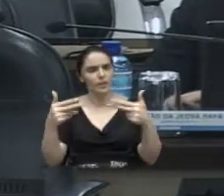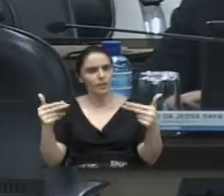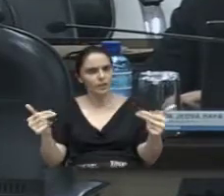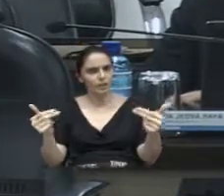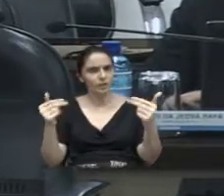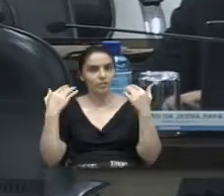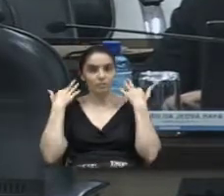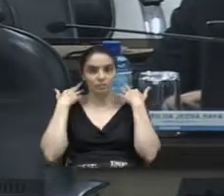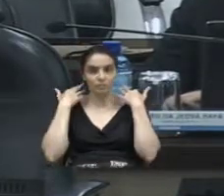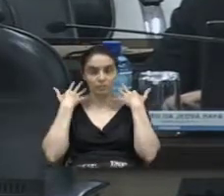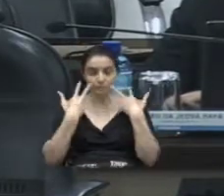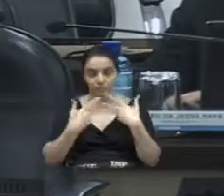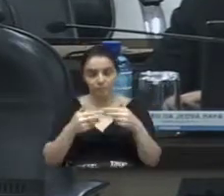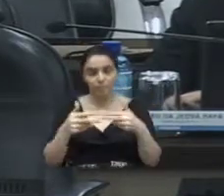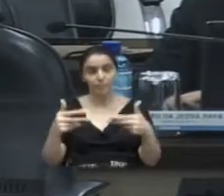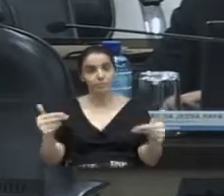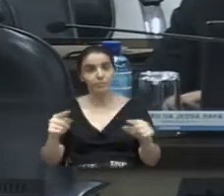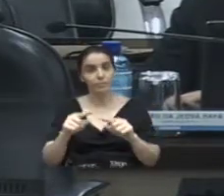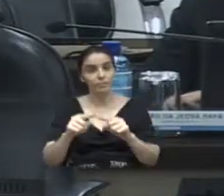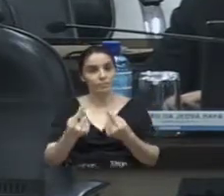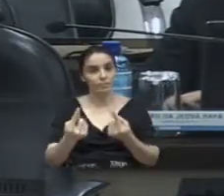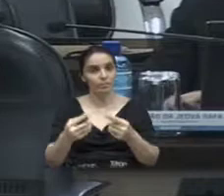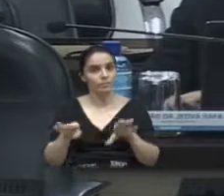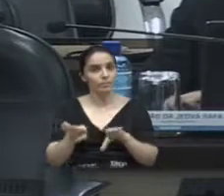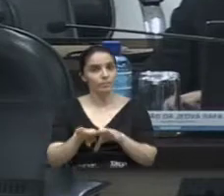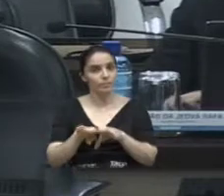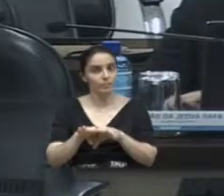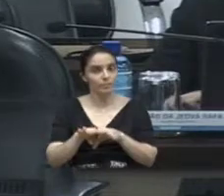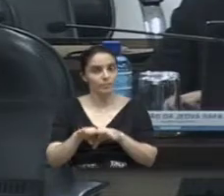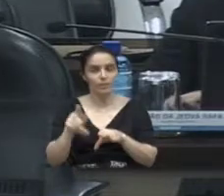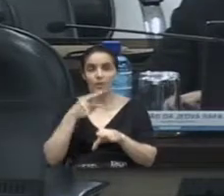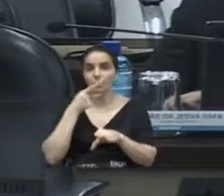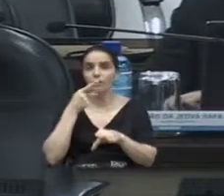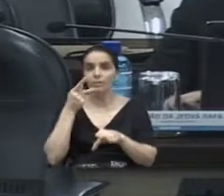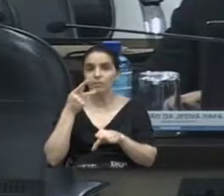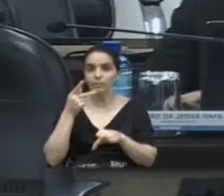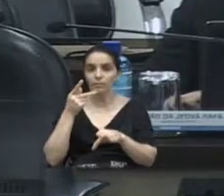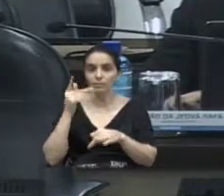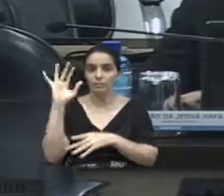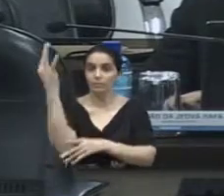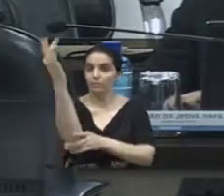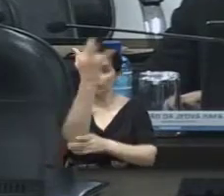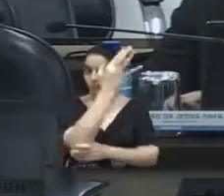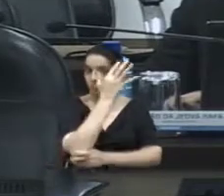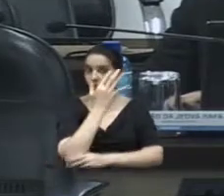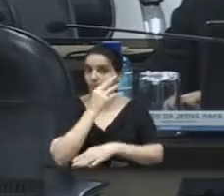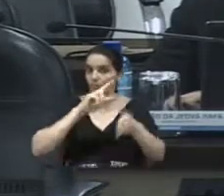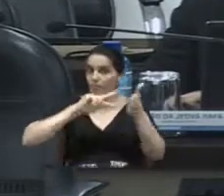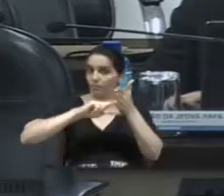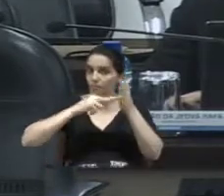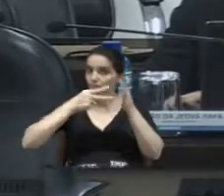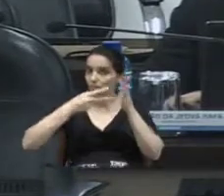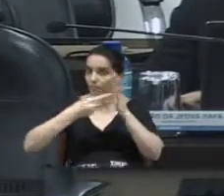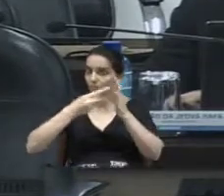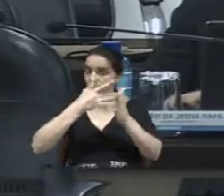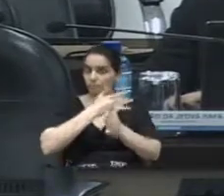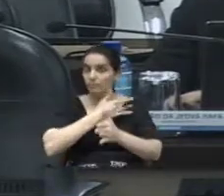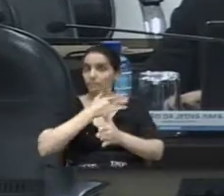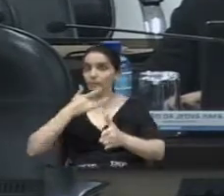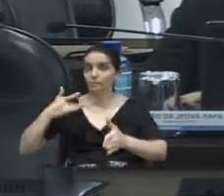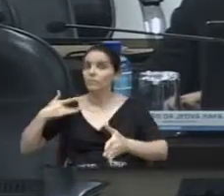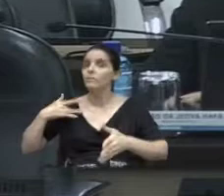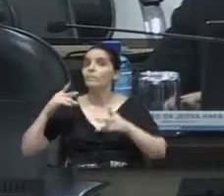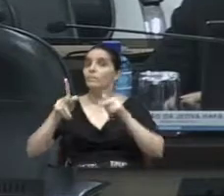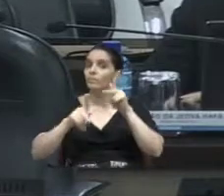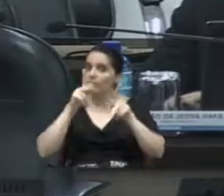quando nós falamos de meio ambiente, nós falamos de um contexto muito maior do que isso. Nós falamos de um contexto de saúde pública,